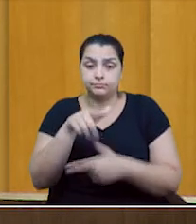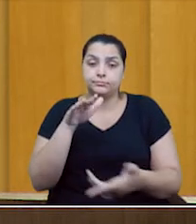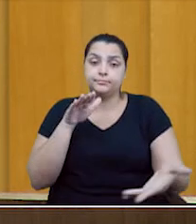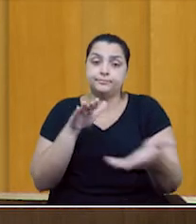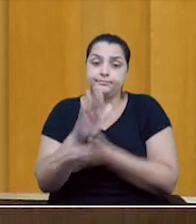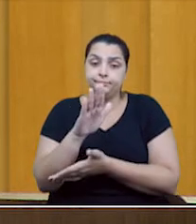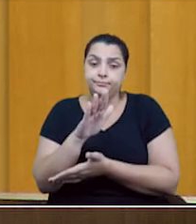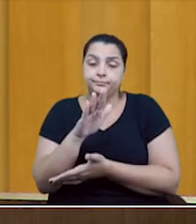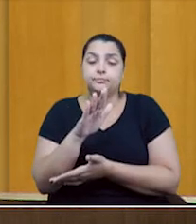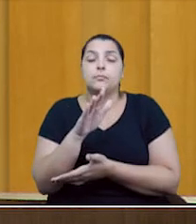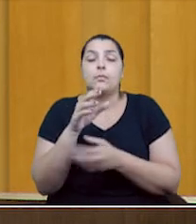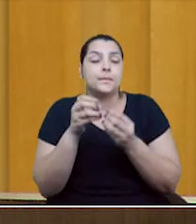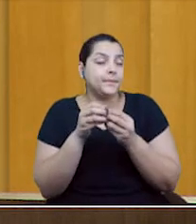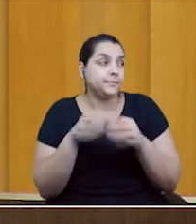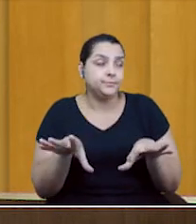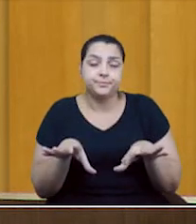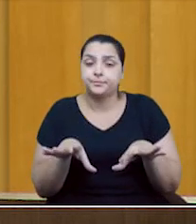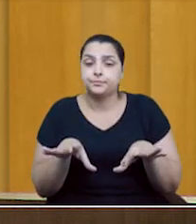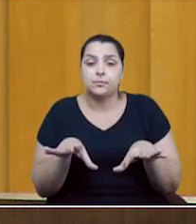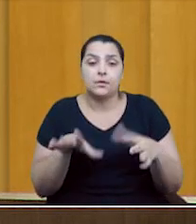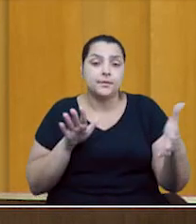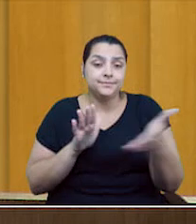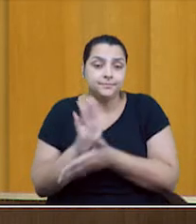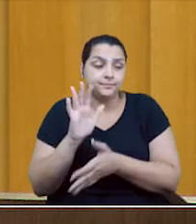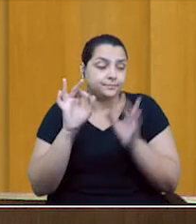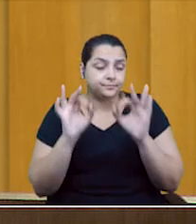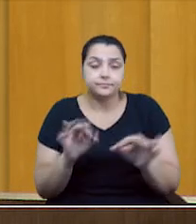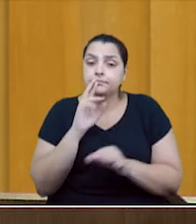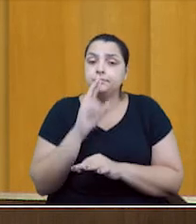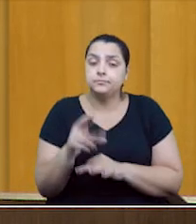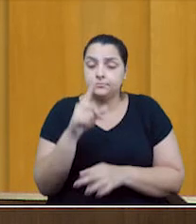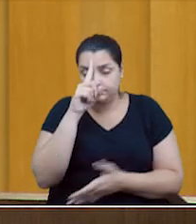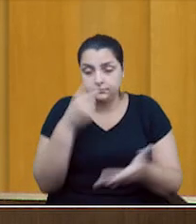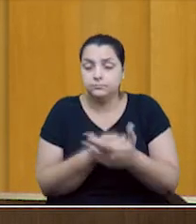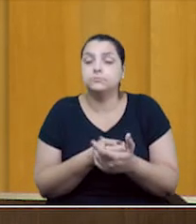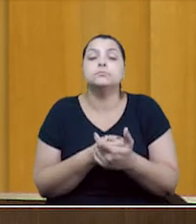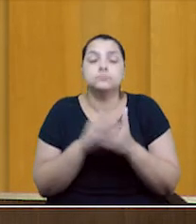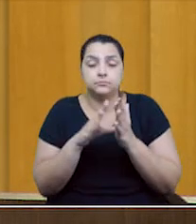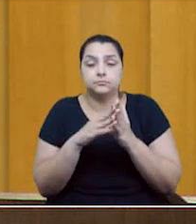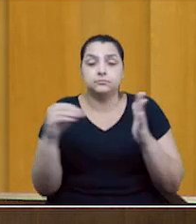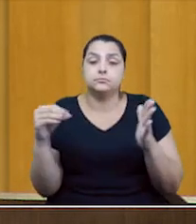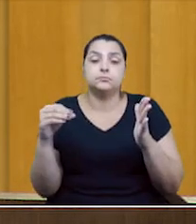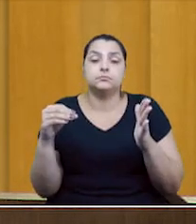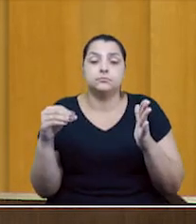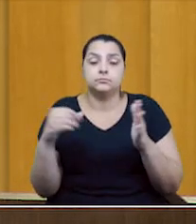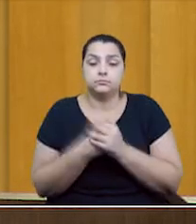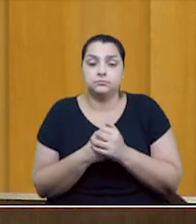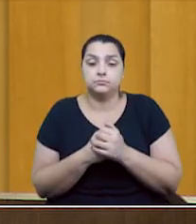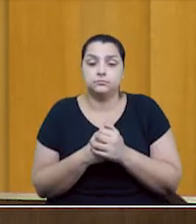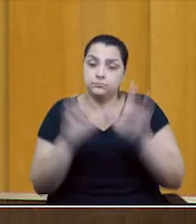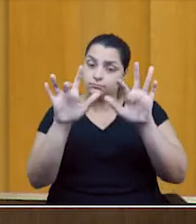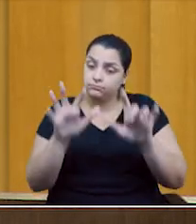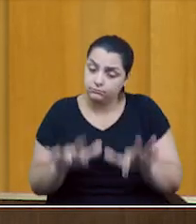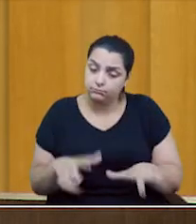sem prejuízo da publicação efetiva da decisão com modelo ampliado por escrito. Incentivo